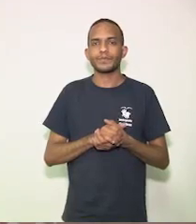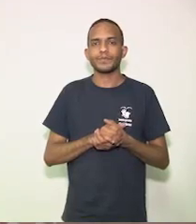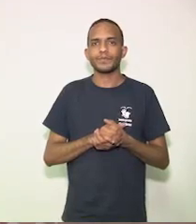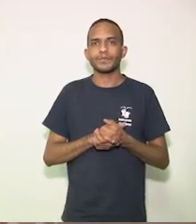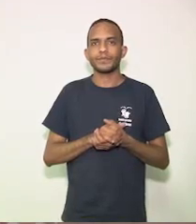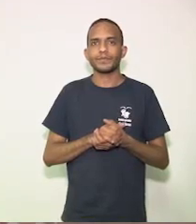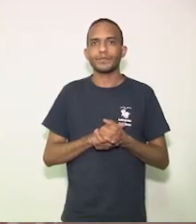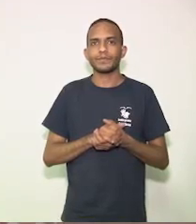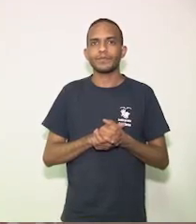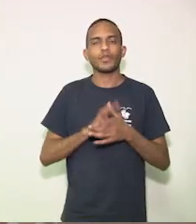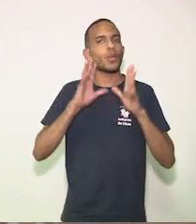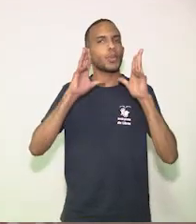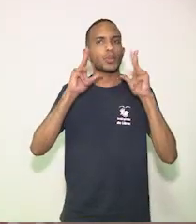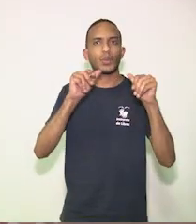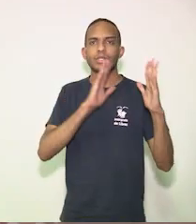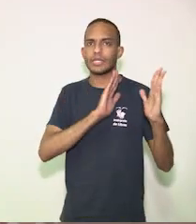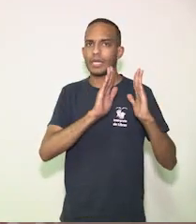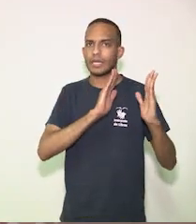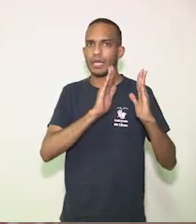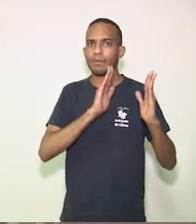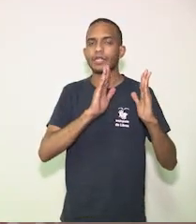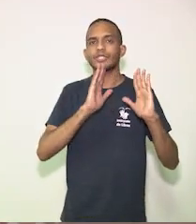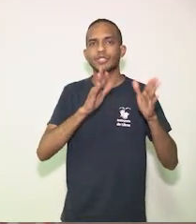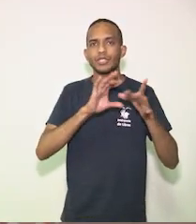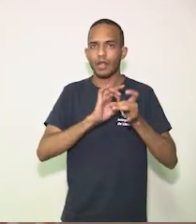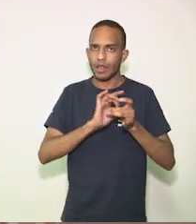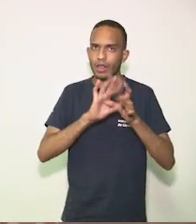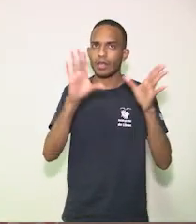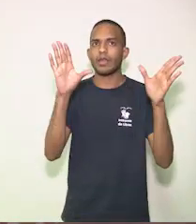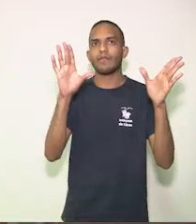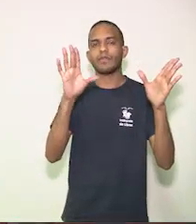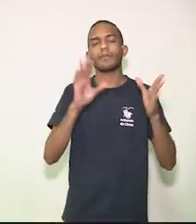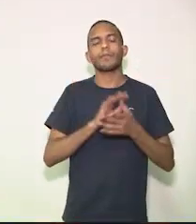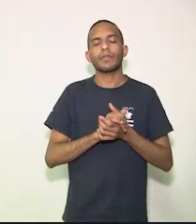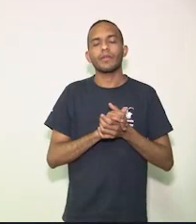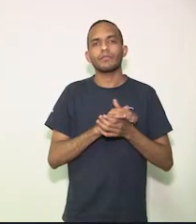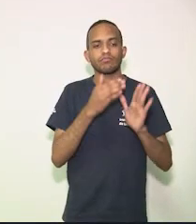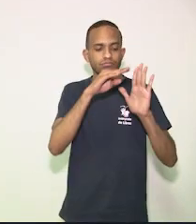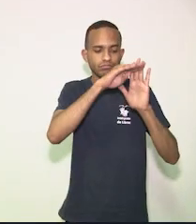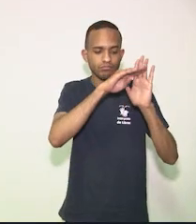Aqui, então, todas as etapas estão aí dispostas.